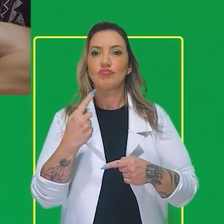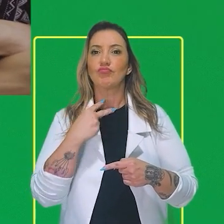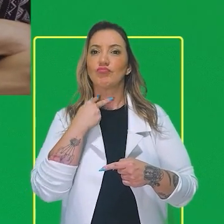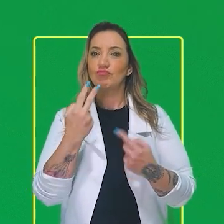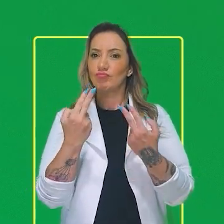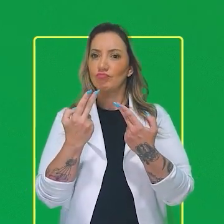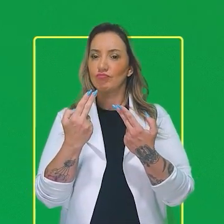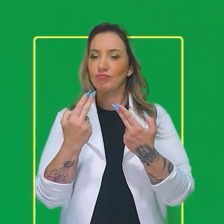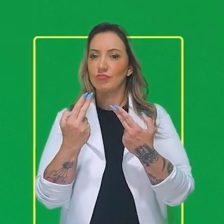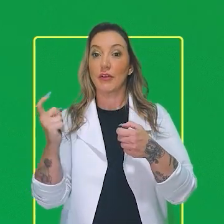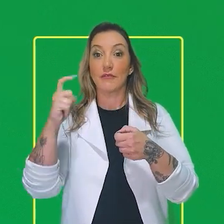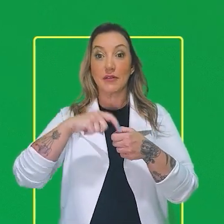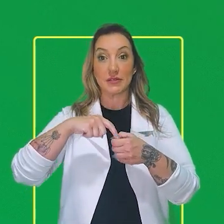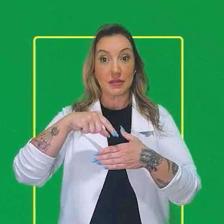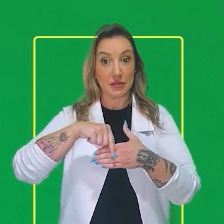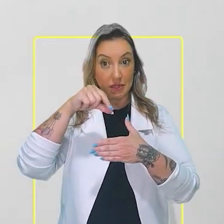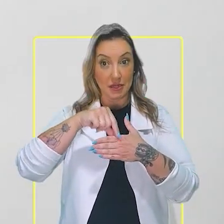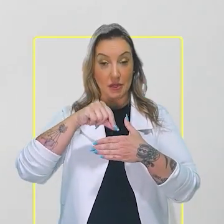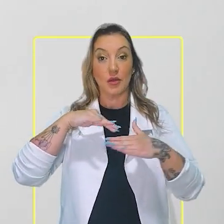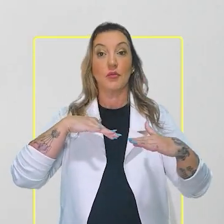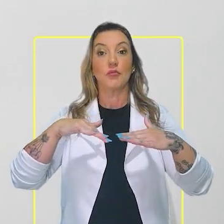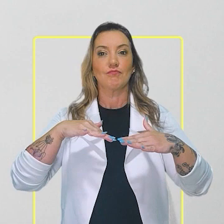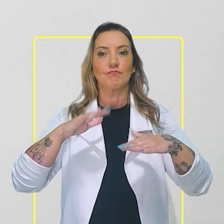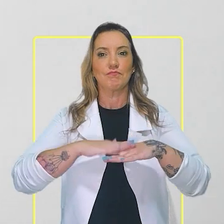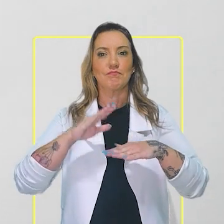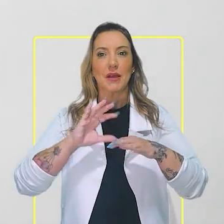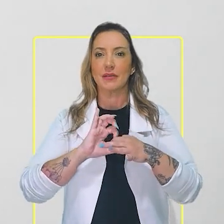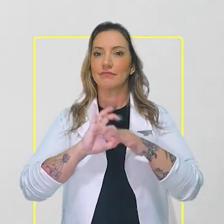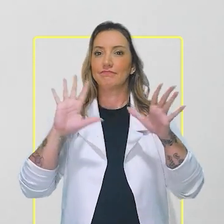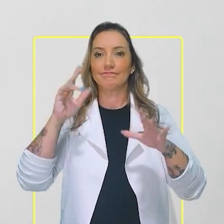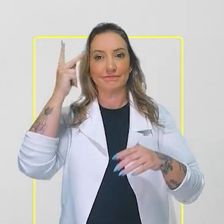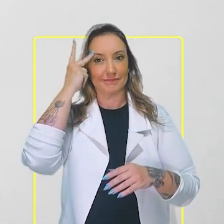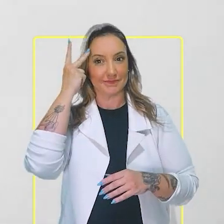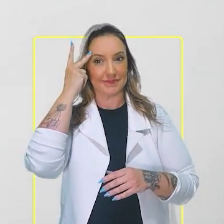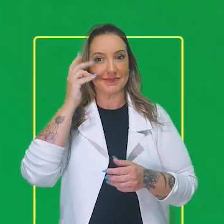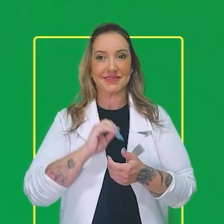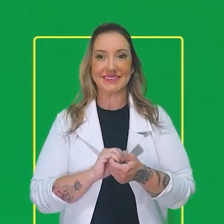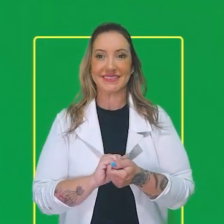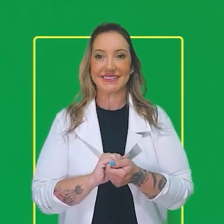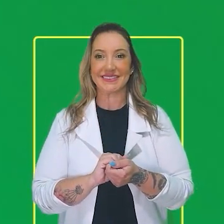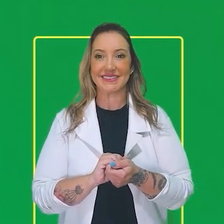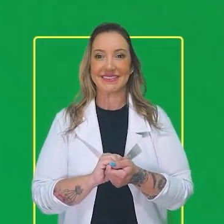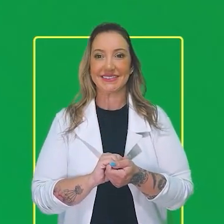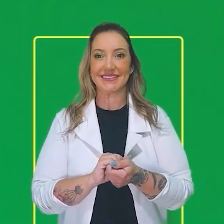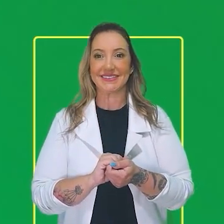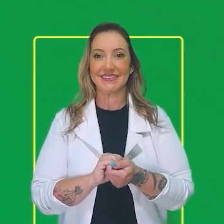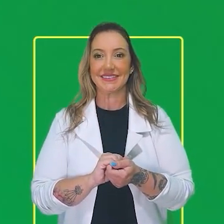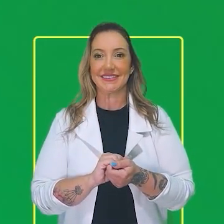nossa voz. Filie-se ao MDB, o movimento mais democrático de São Paulo.